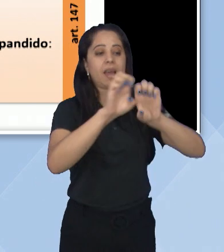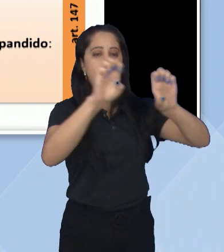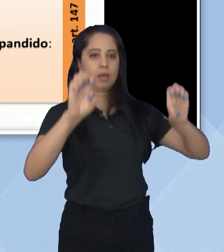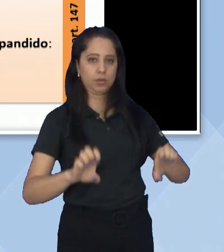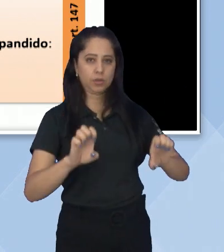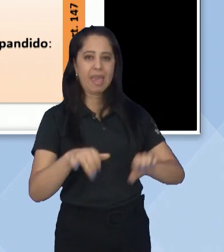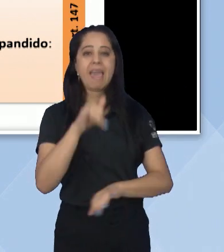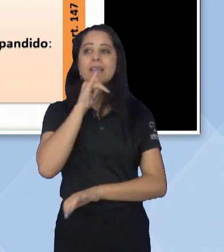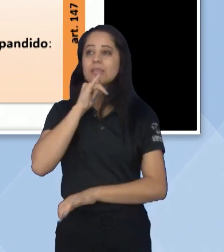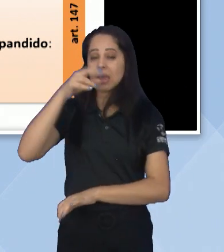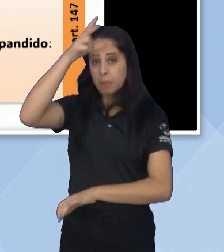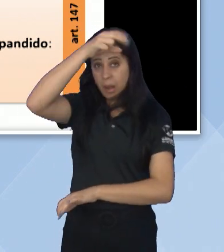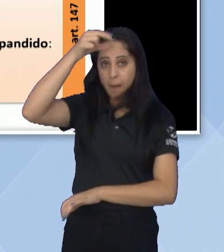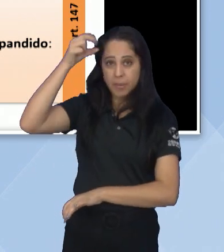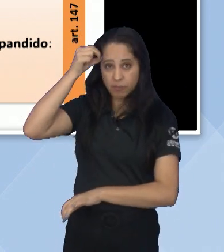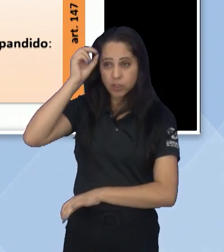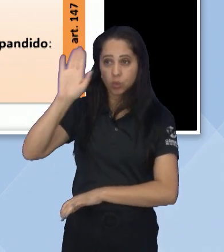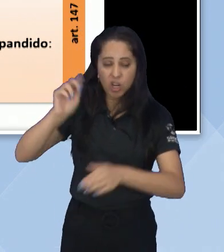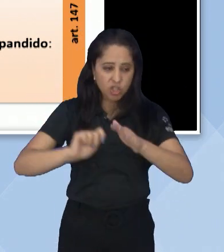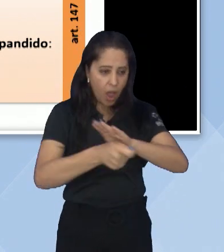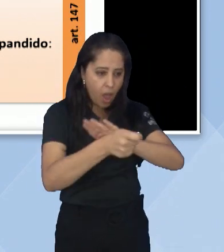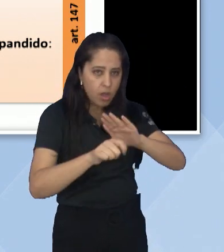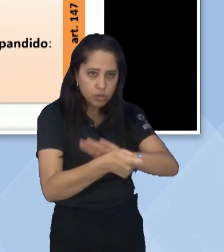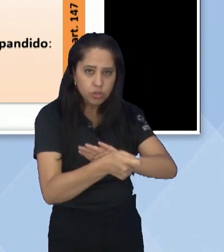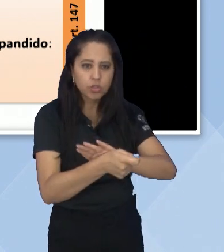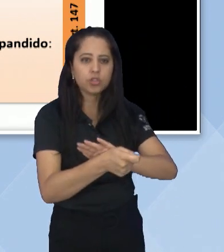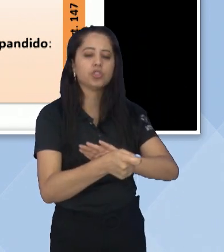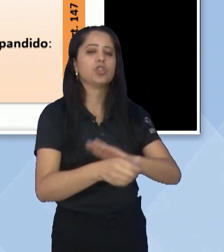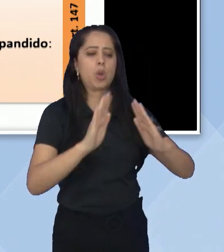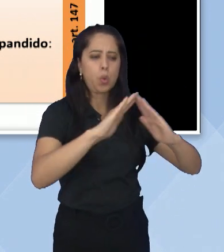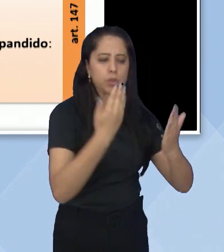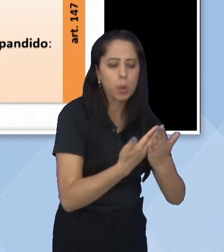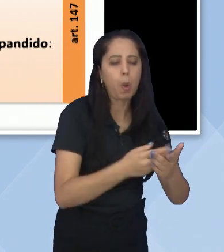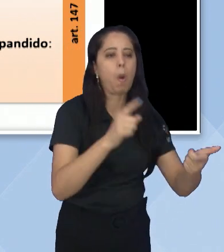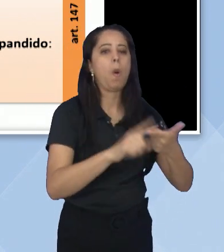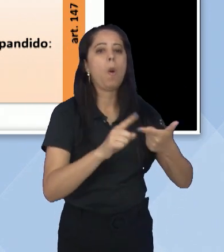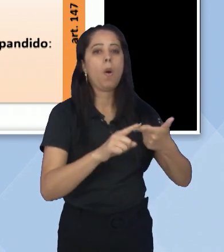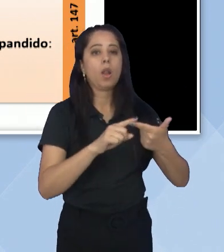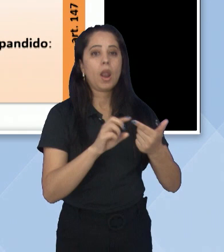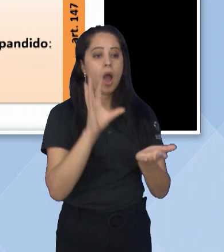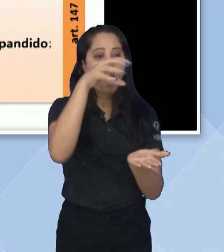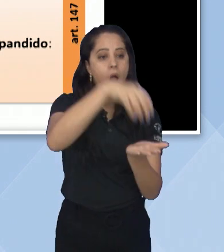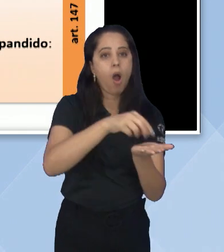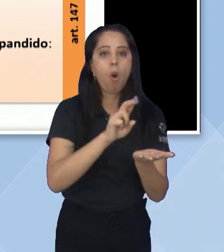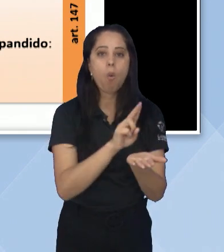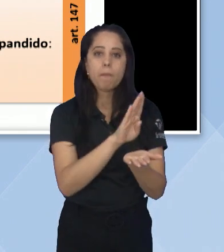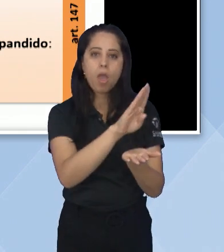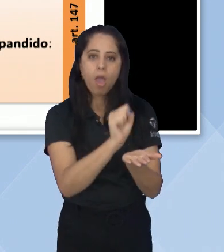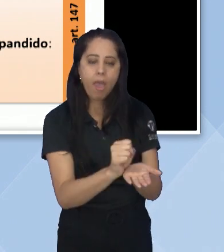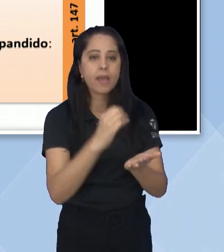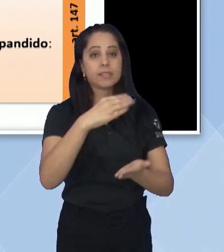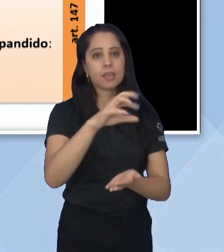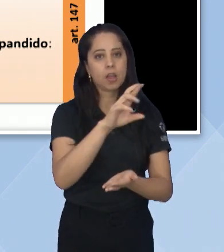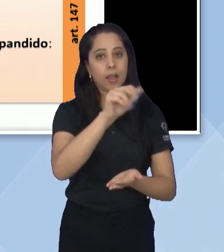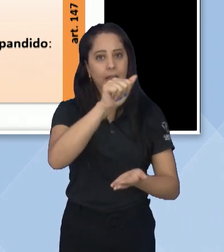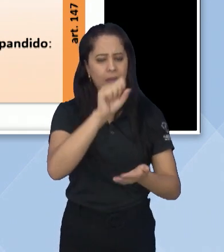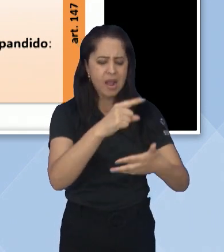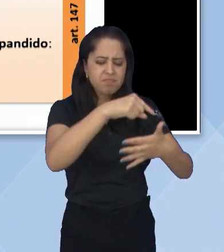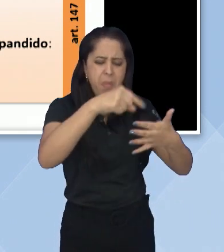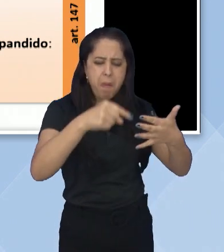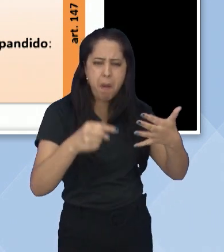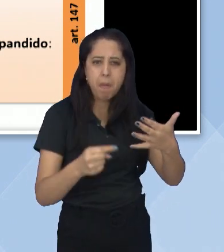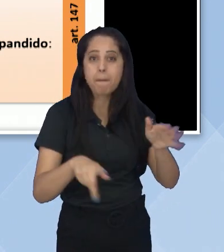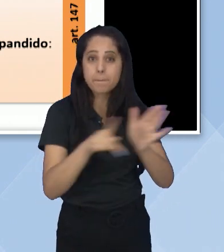seja onde a prefeitura já investiu no passado com escolas com vs um Cras uma série de serviço